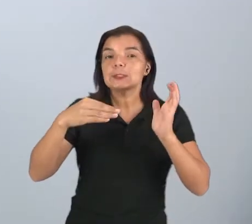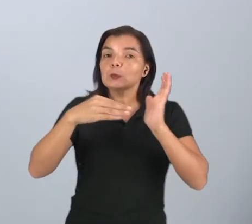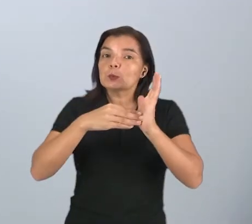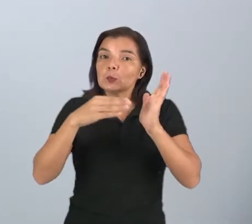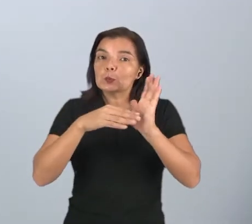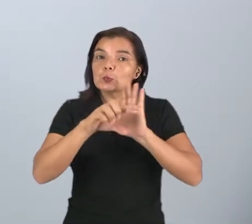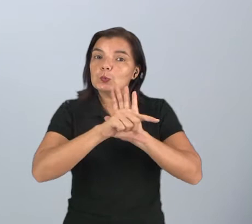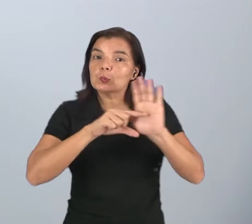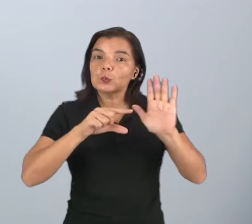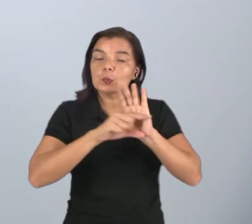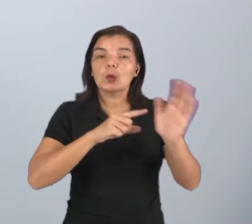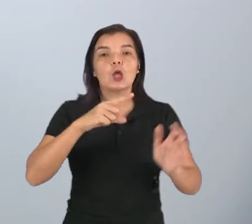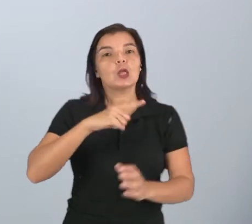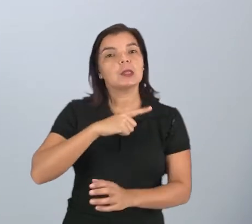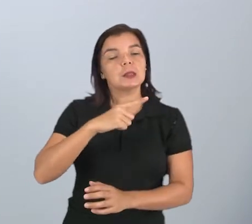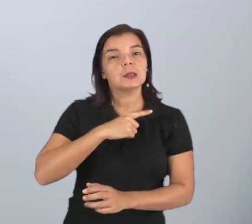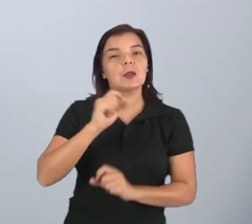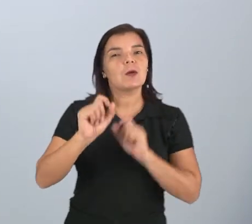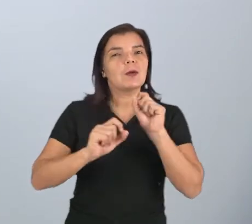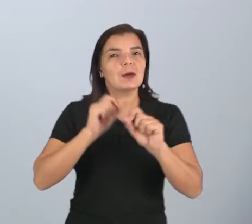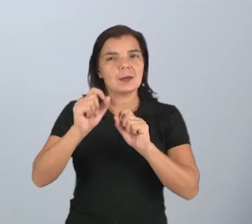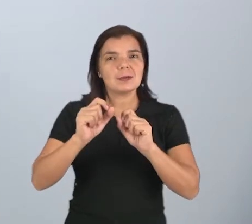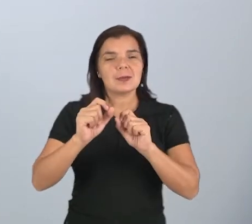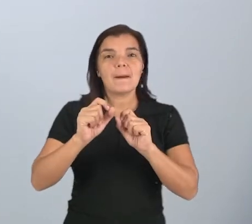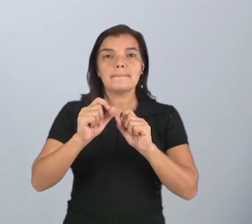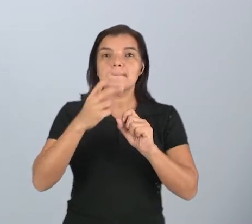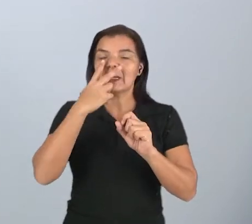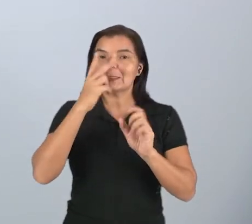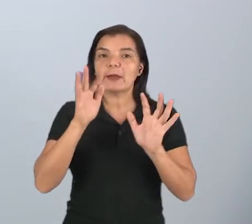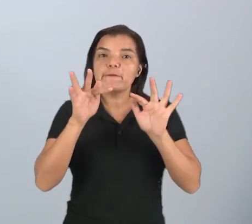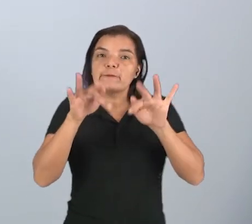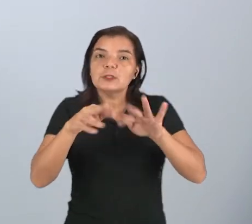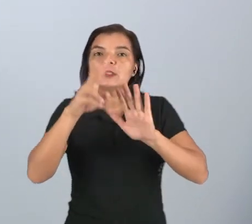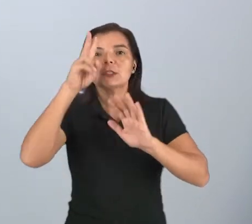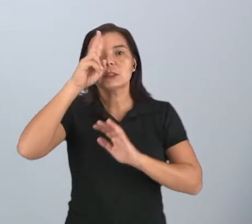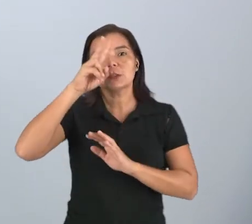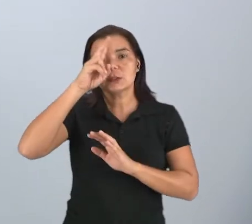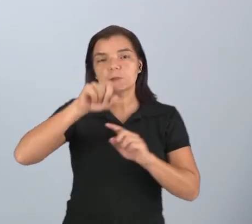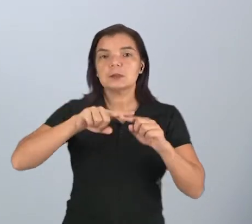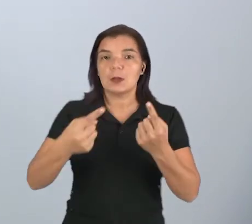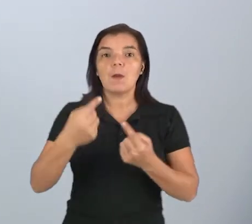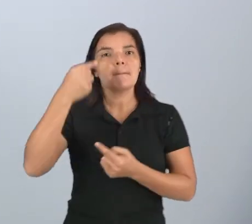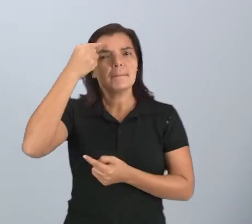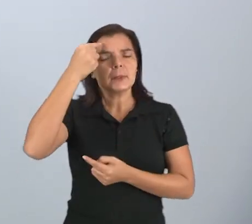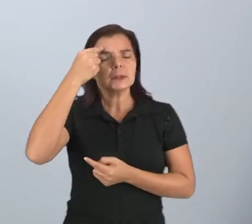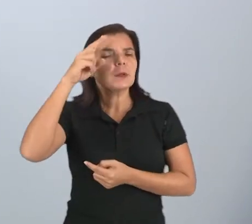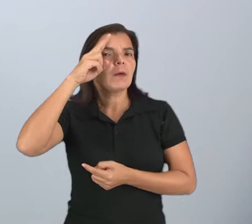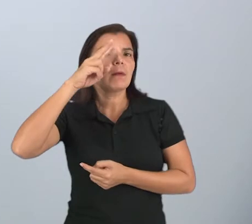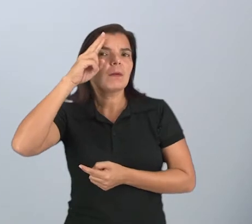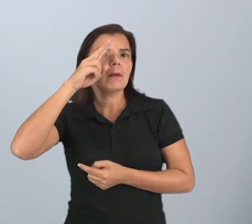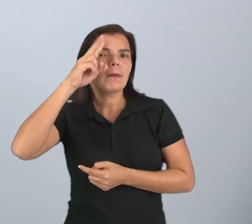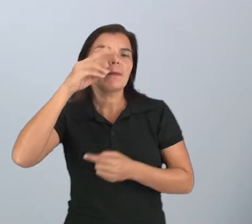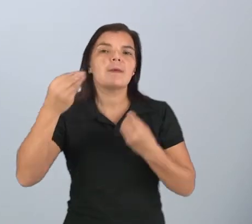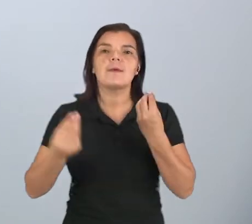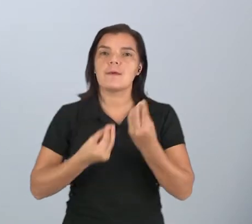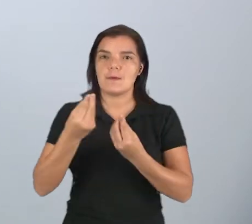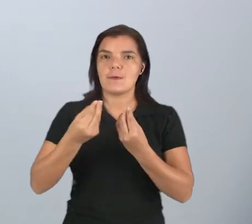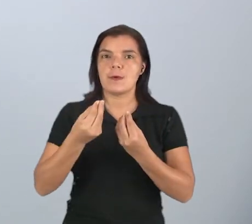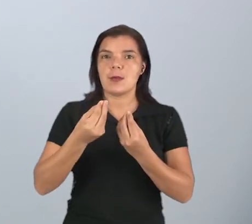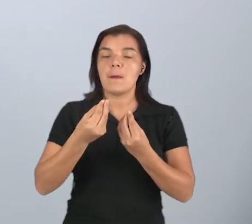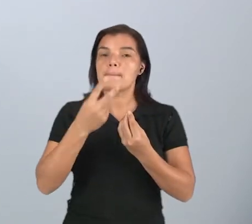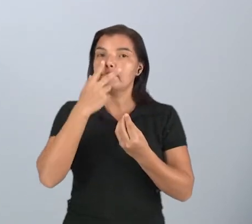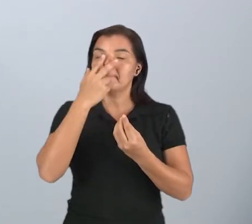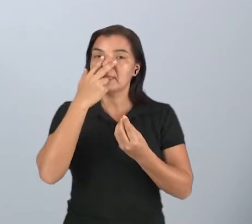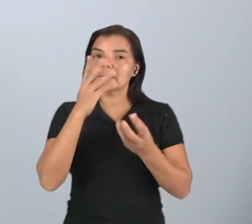parágrafo, eu tenho como se fosse aqui a amarração da minha história. Então, eu posso pensar na minha lembrança como sendo uma